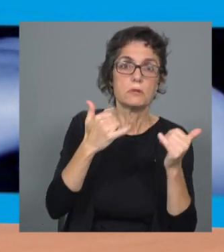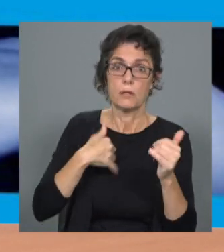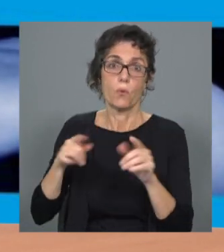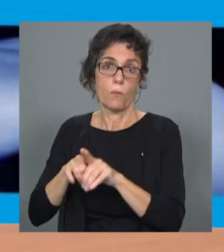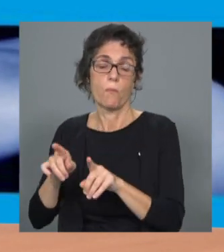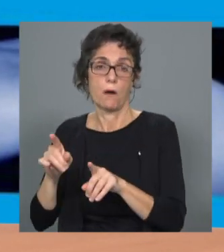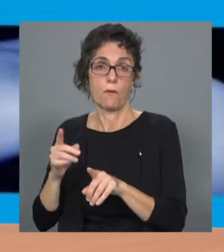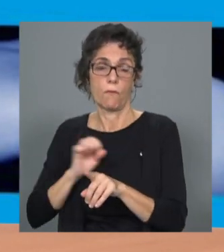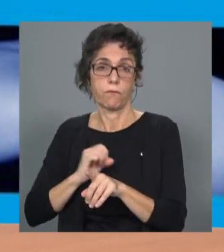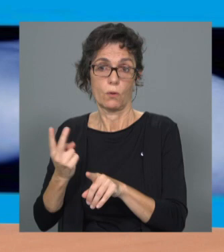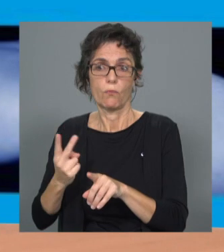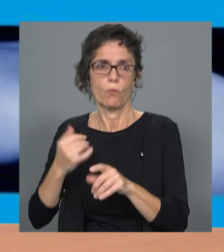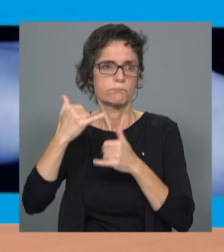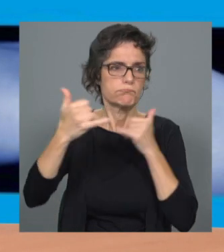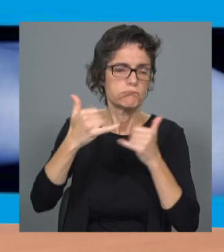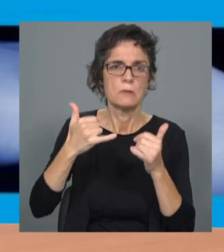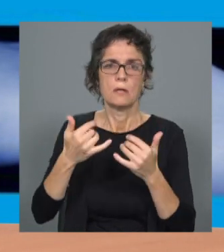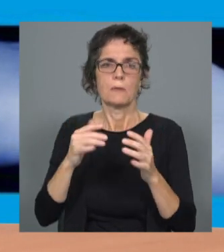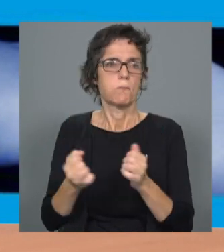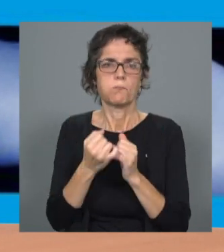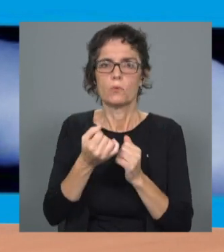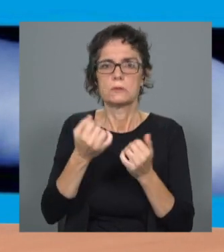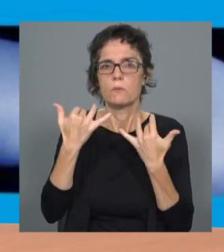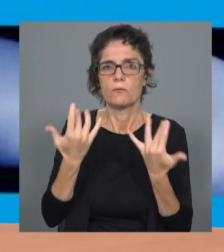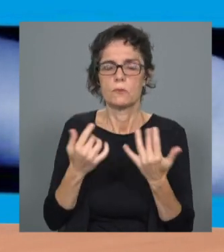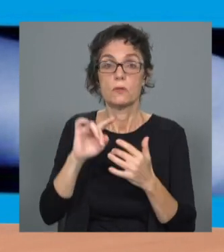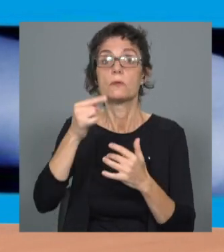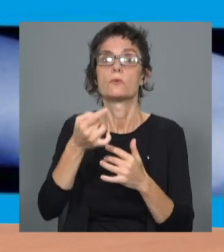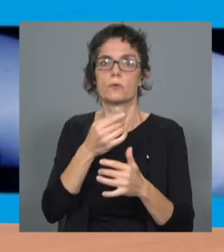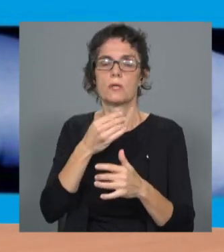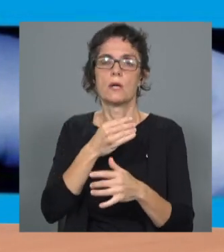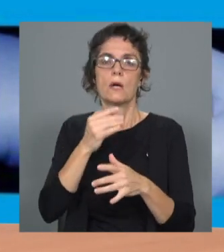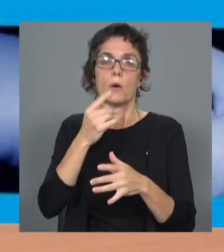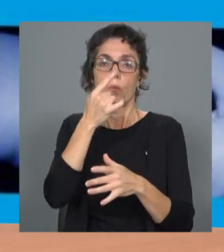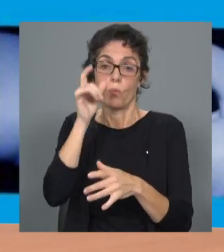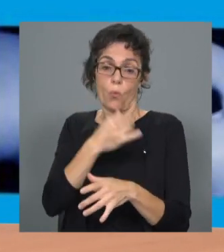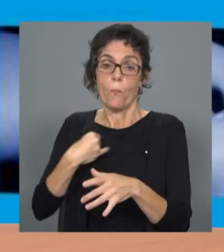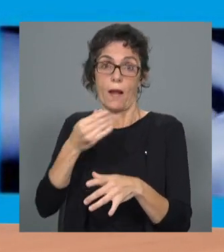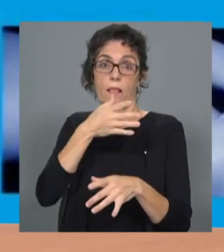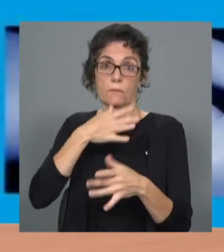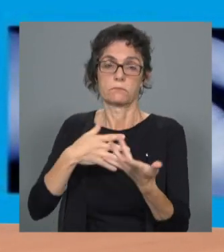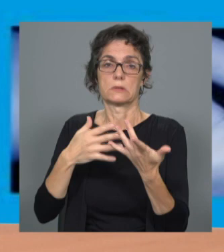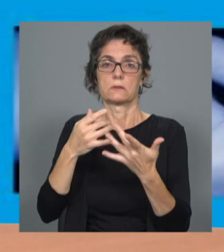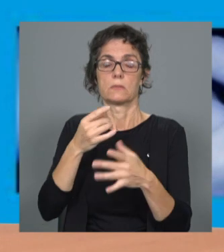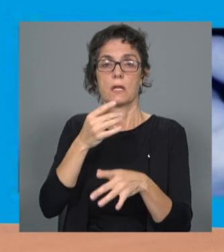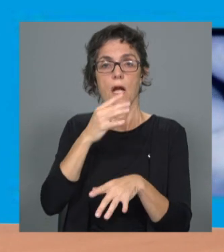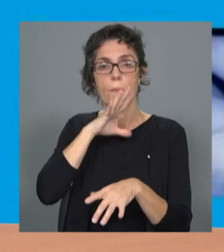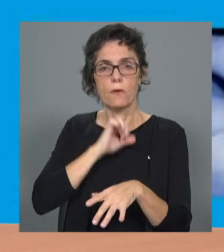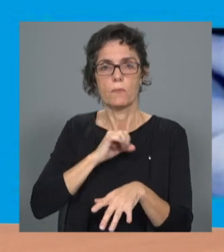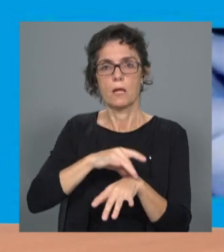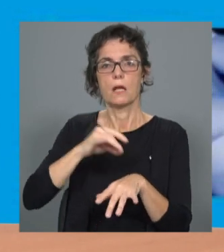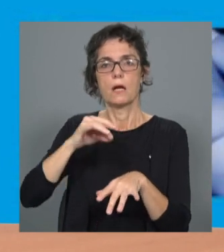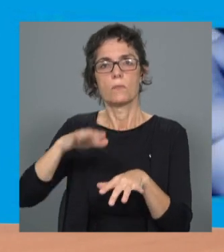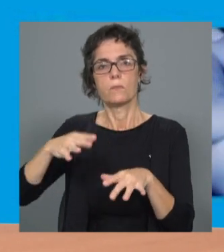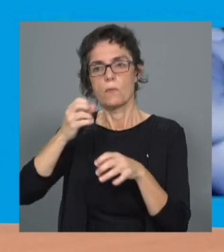depois lá consegui falar com o médico, disse que efetivamente a minha mãe estava hospitalizada, que não tinha noção do